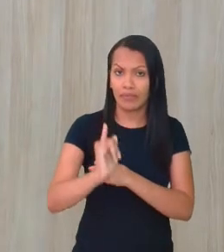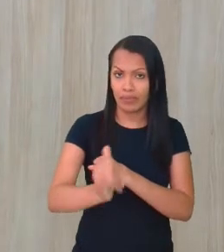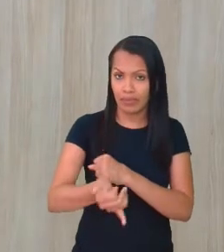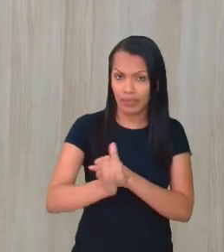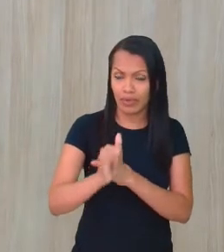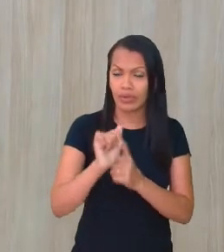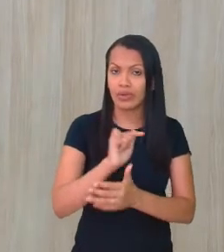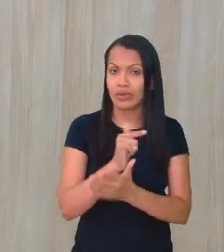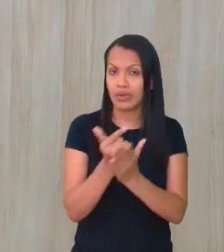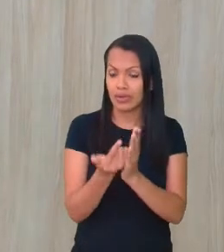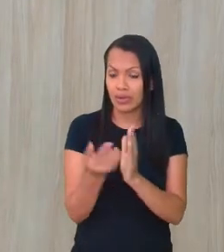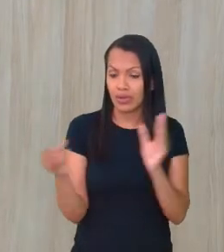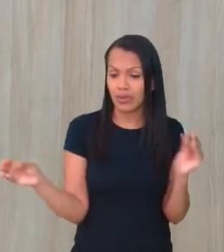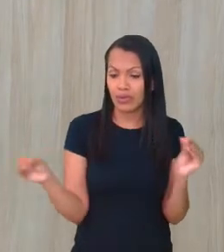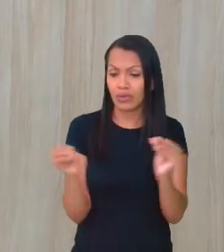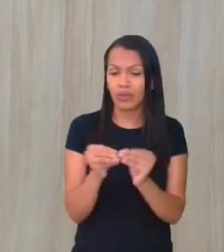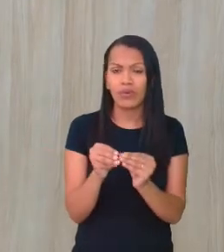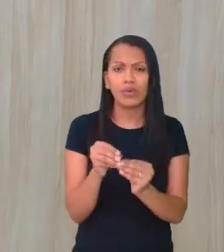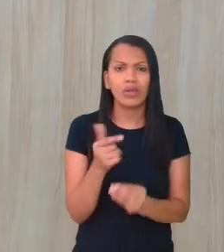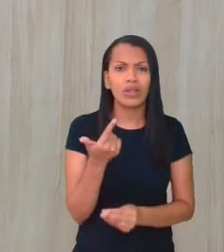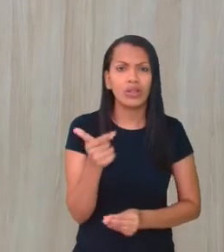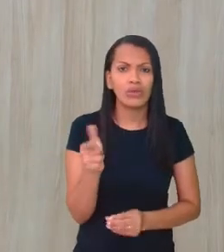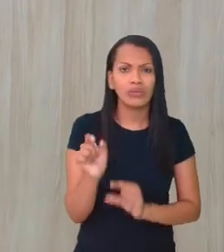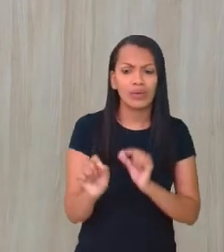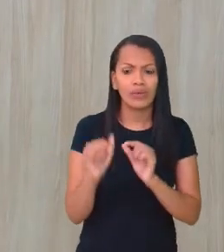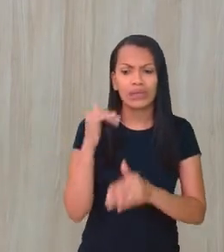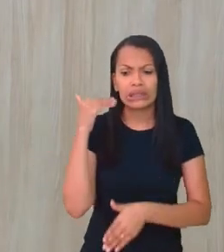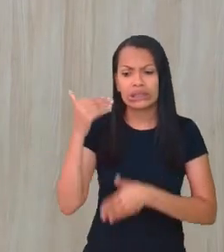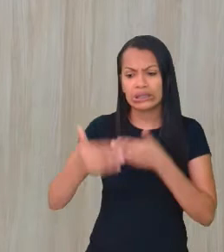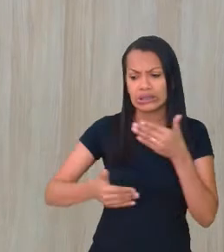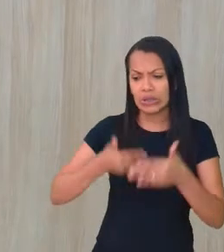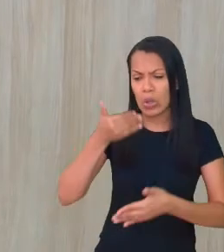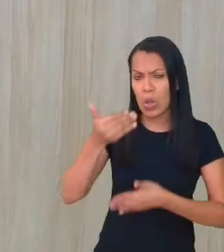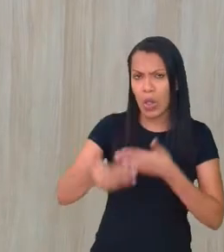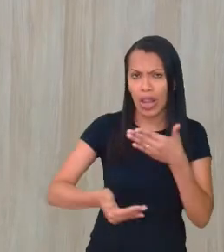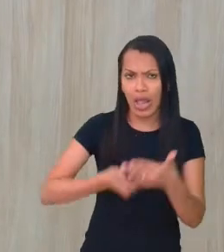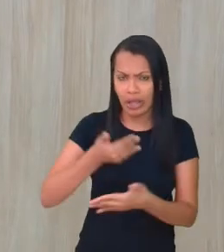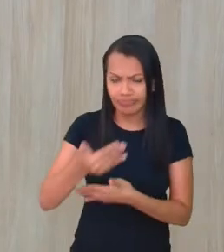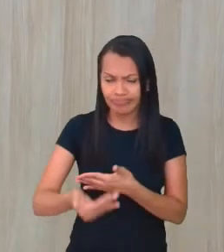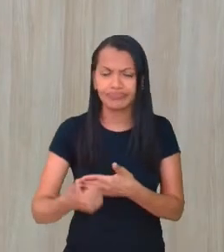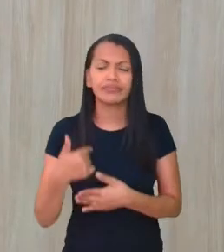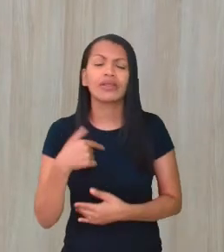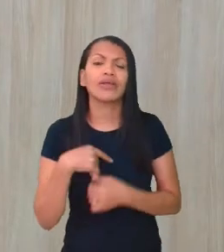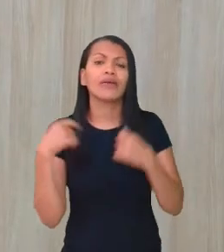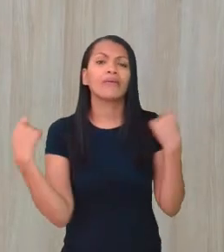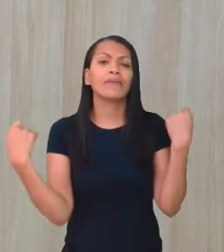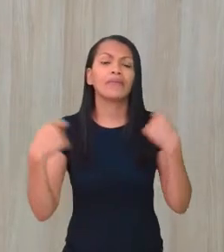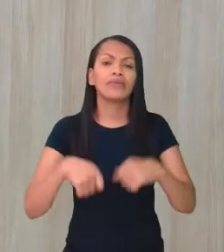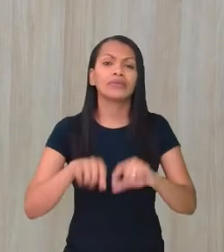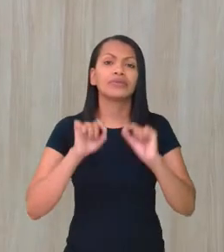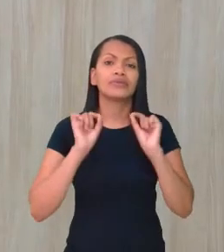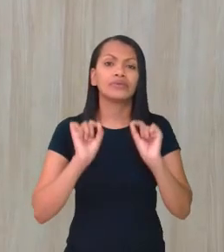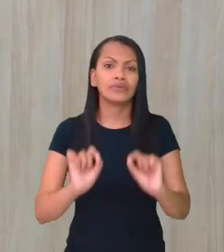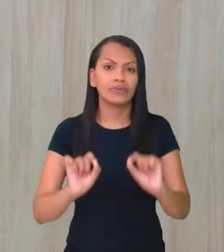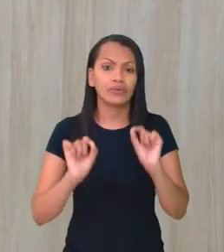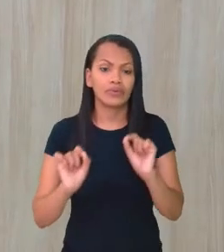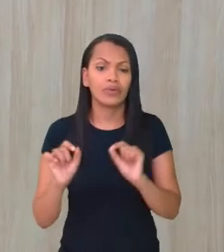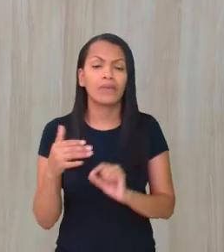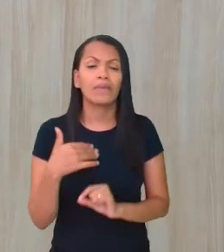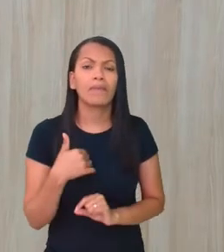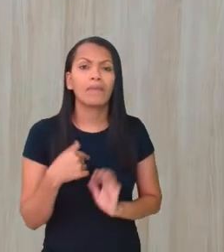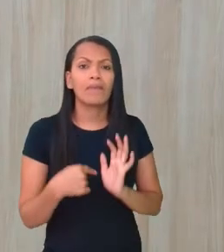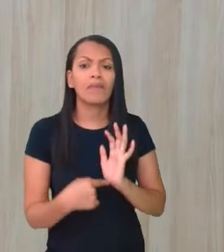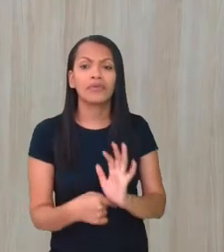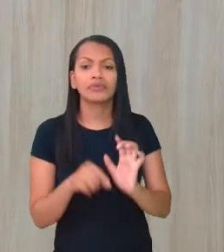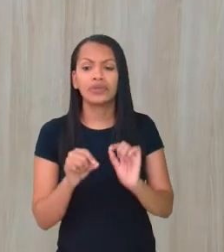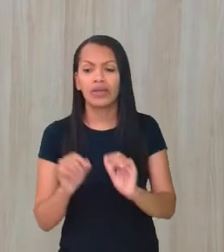bastante curto, a gente não tem um tempo para o desenrolar da narrativa, então eu preciso cadenciar os meus fatos de